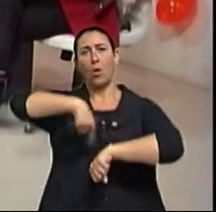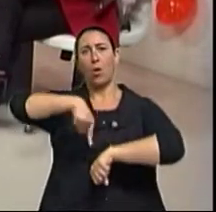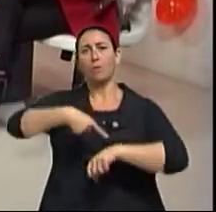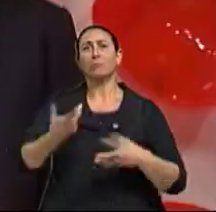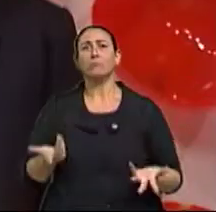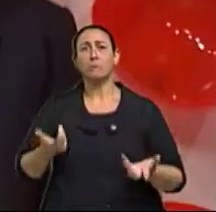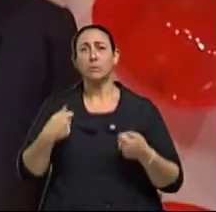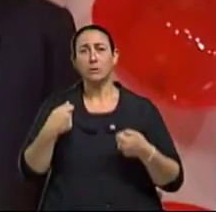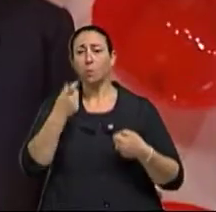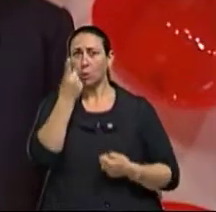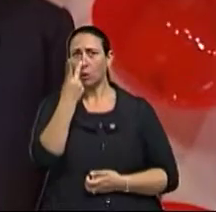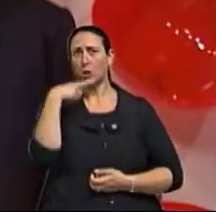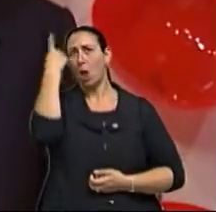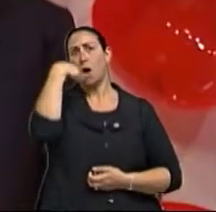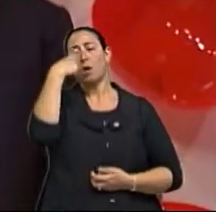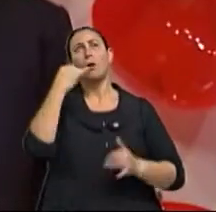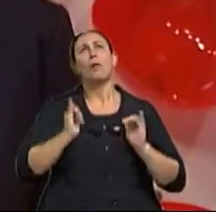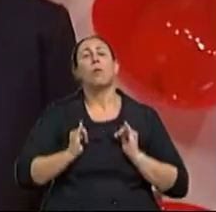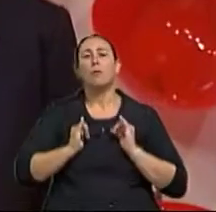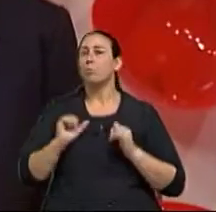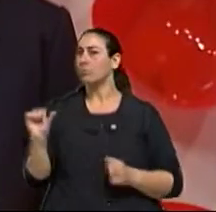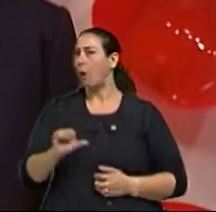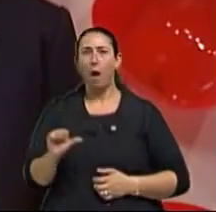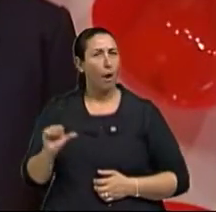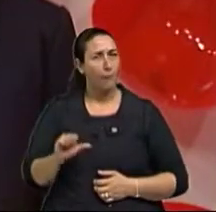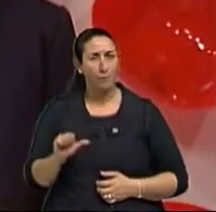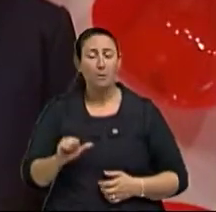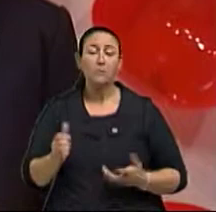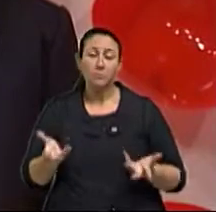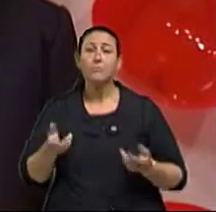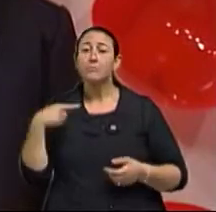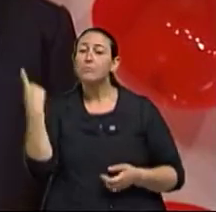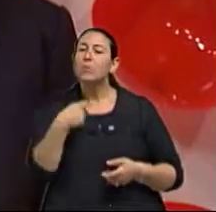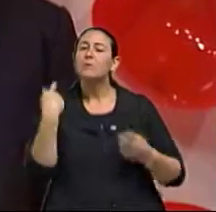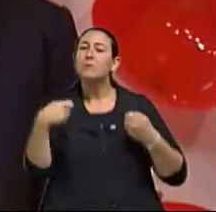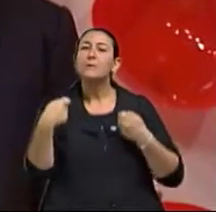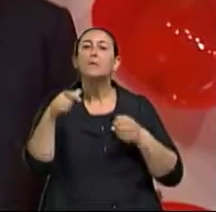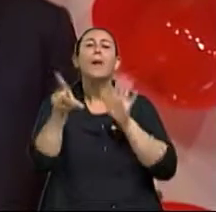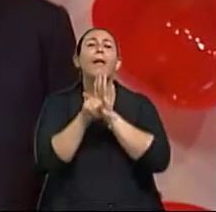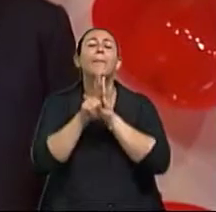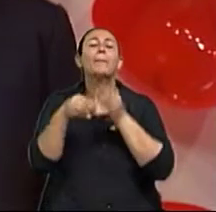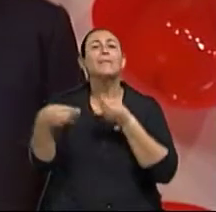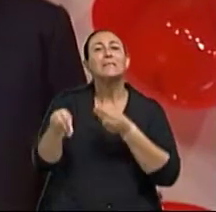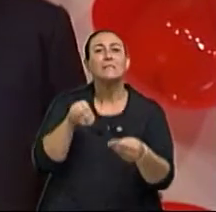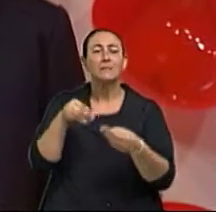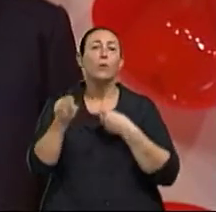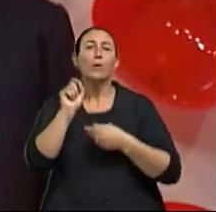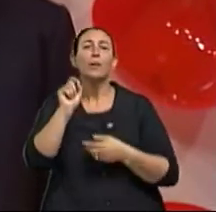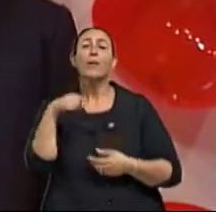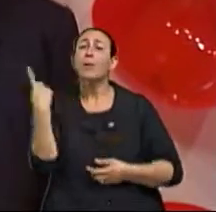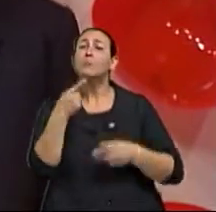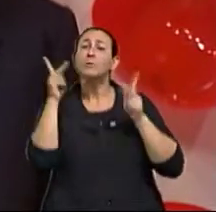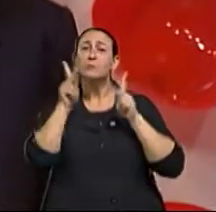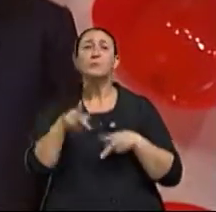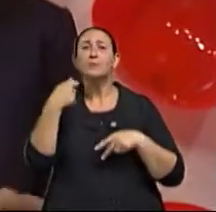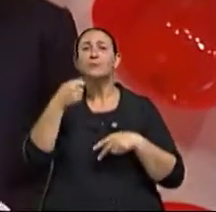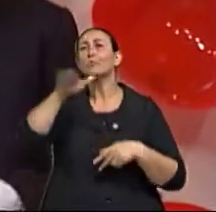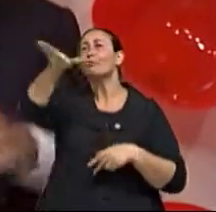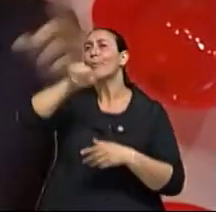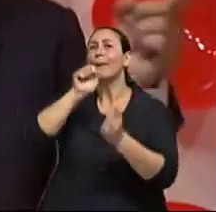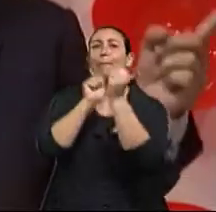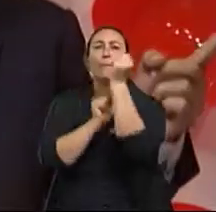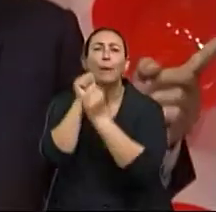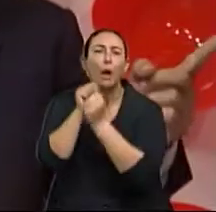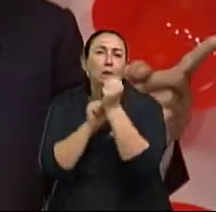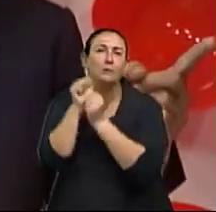porque tem que trabalhar 12 horas e depois descansar 36. Então, nós temos que criar uma legislação mais flexível. O que é que acontece? As pessoas têm que terceirizar o cuidador através de uma empresa,